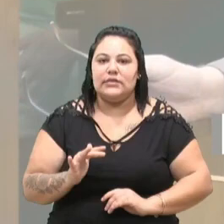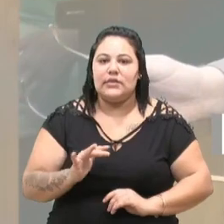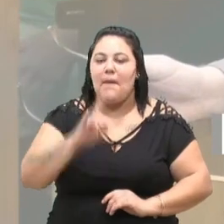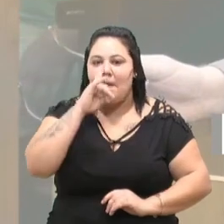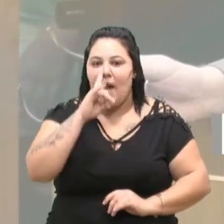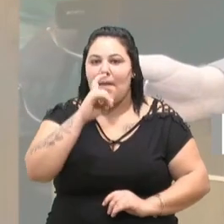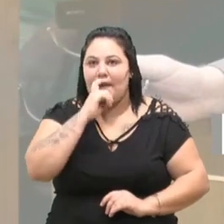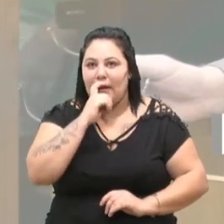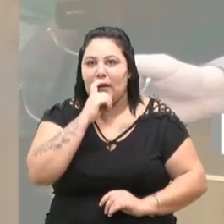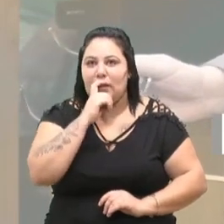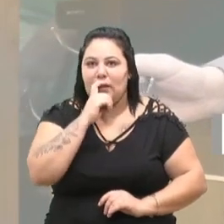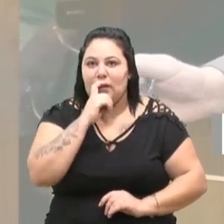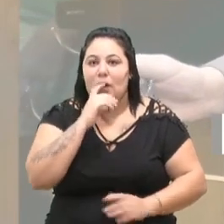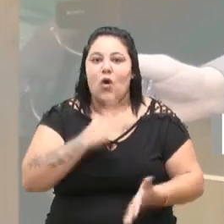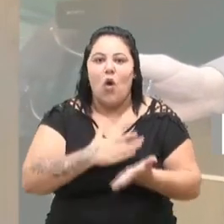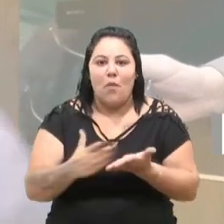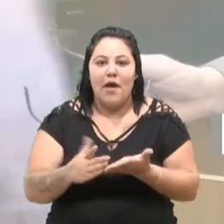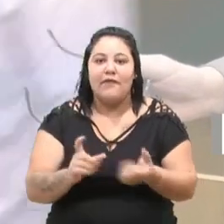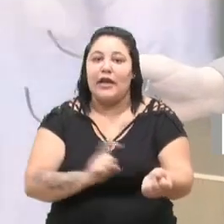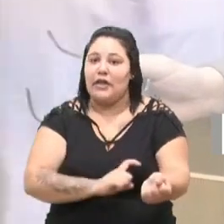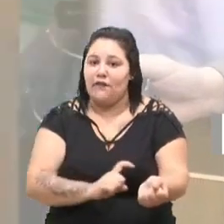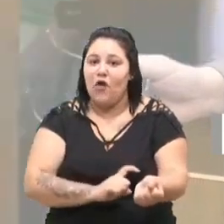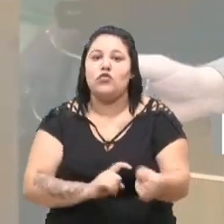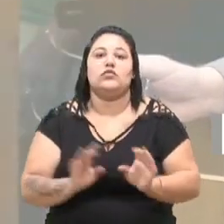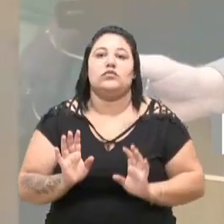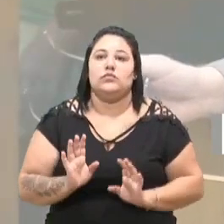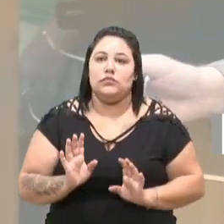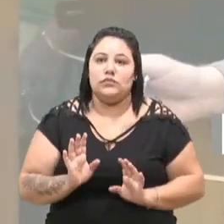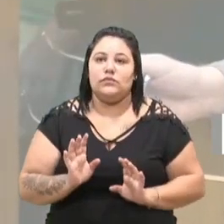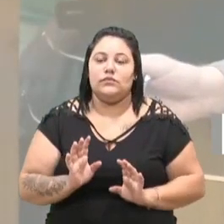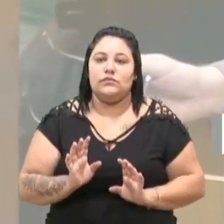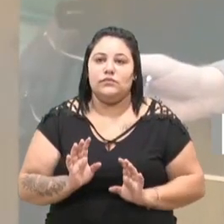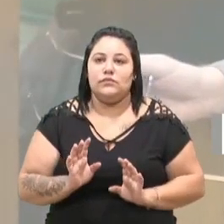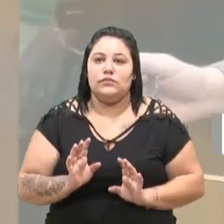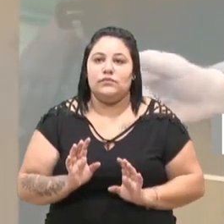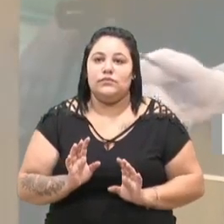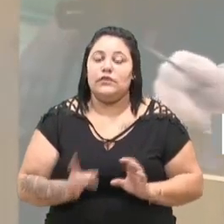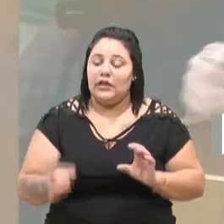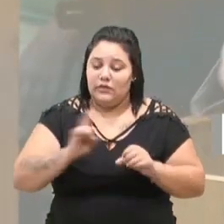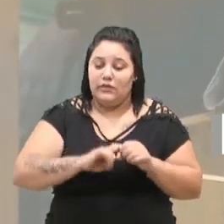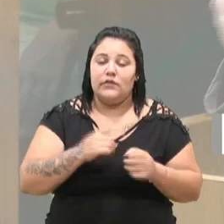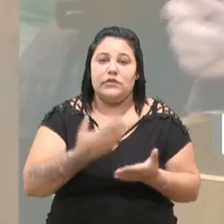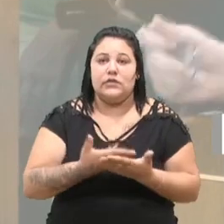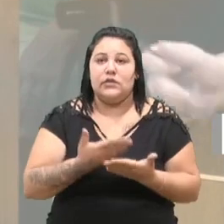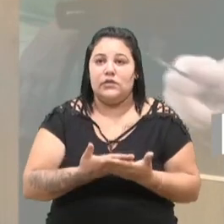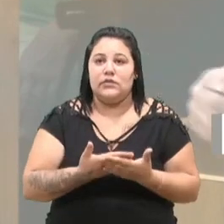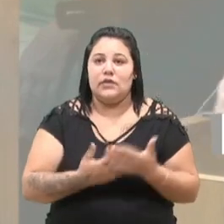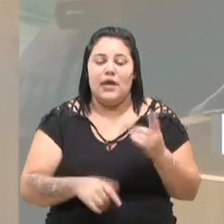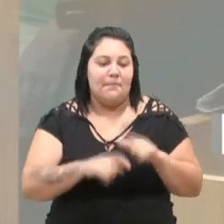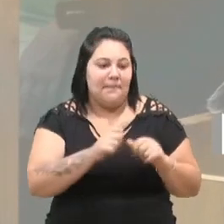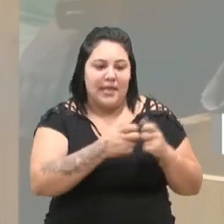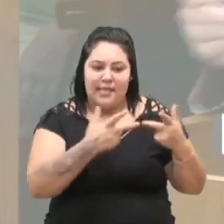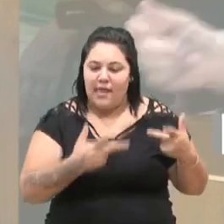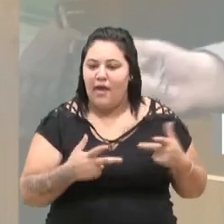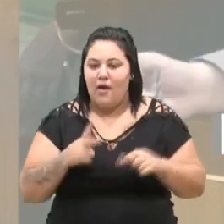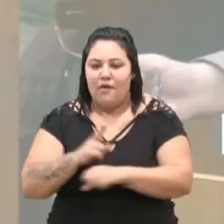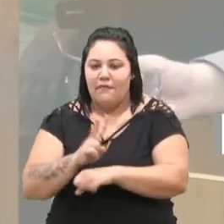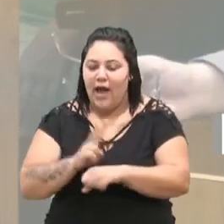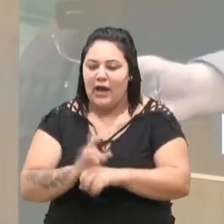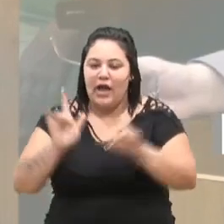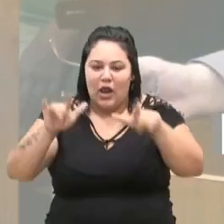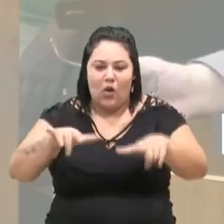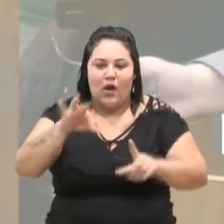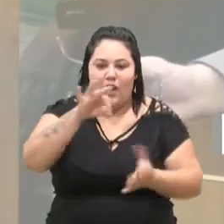pais começam a entrar em pânico nessa época de volta às escolas, volta às aulas, seja de material, seja de vaga, seja de